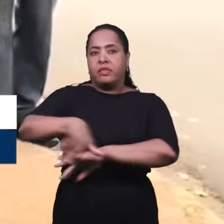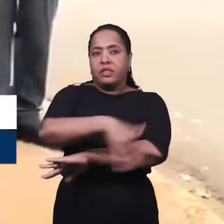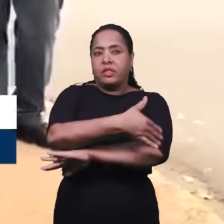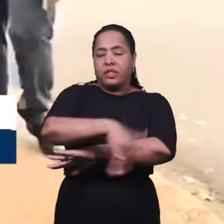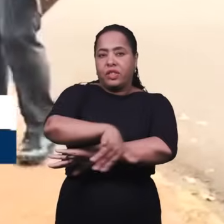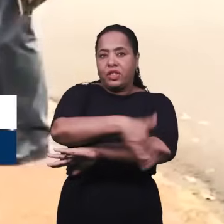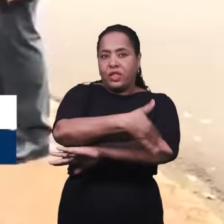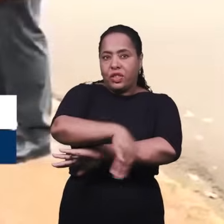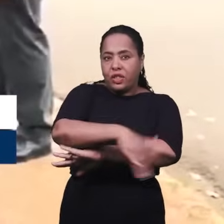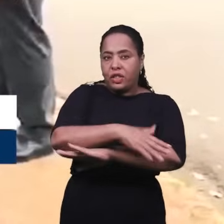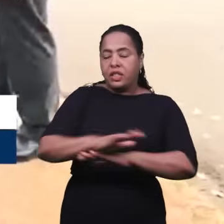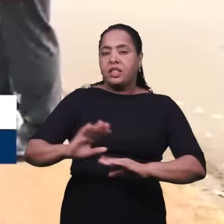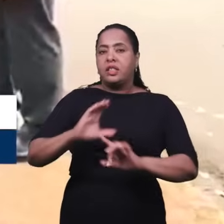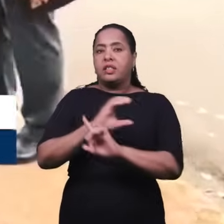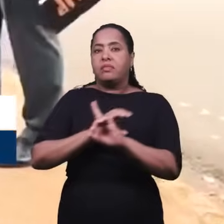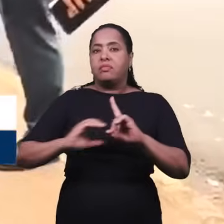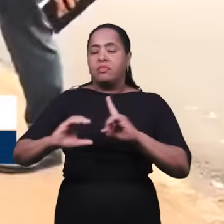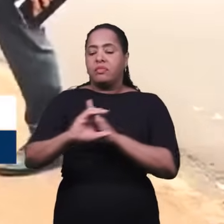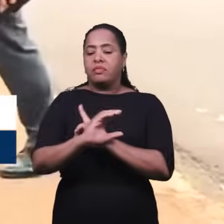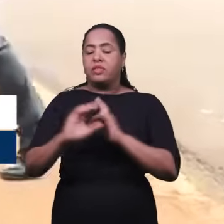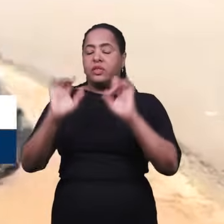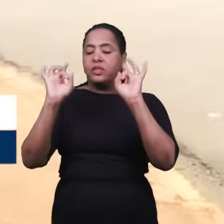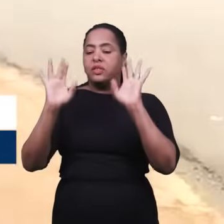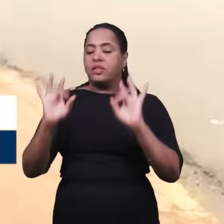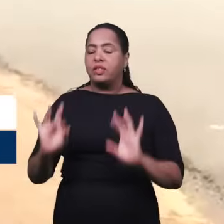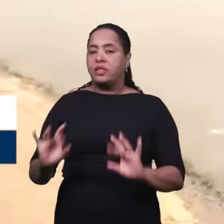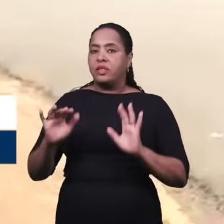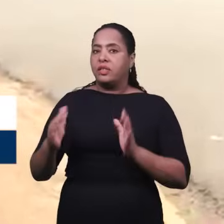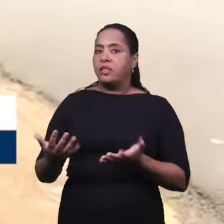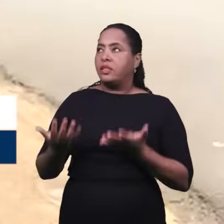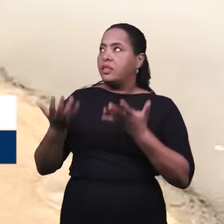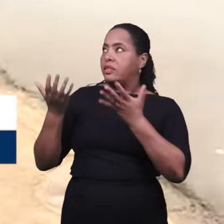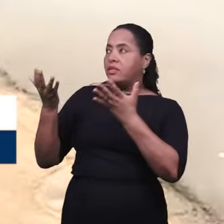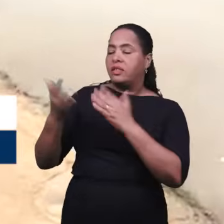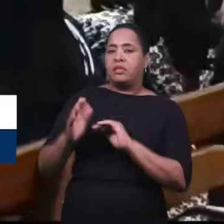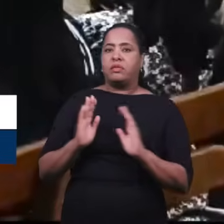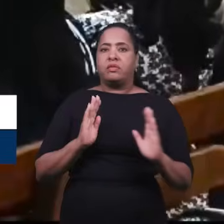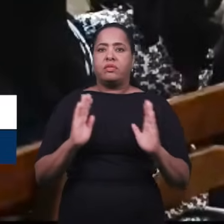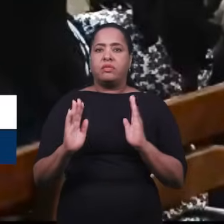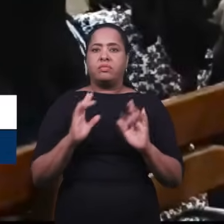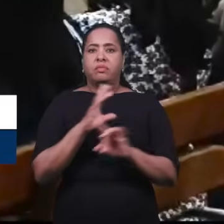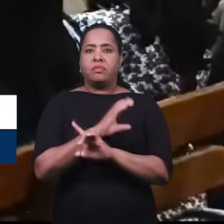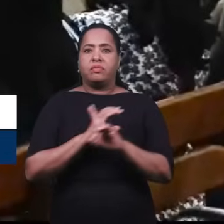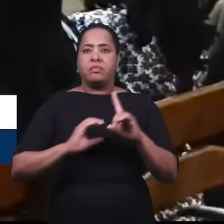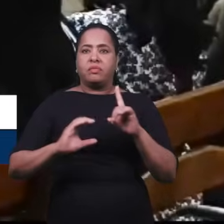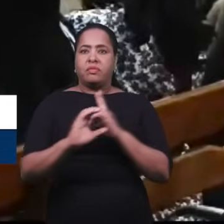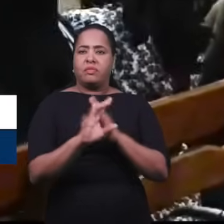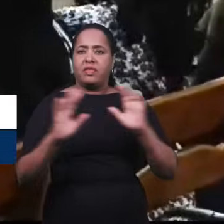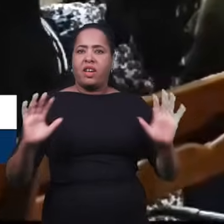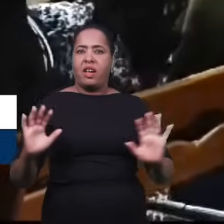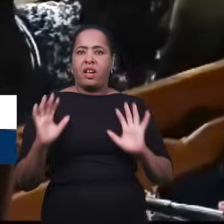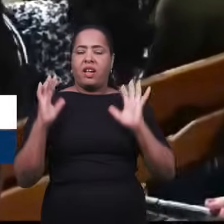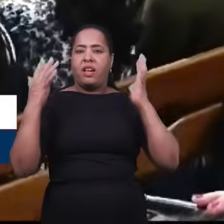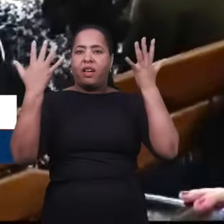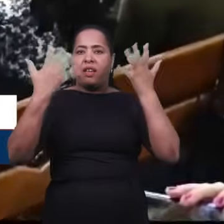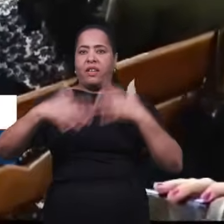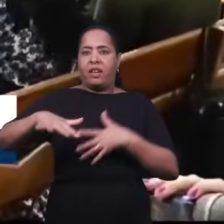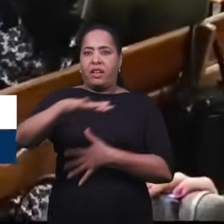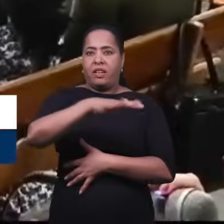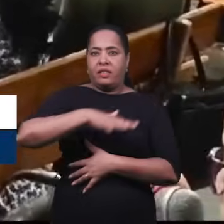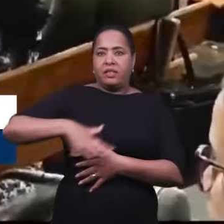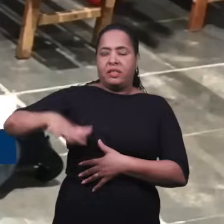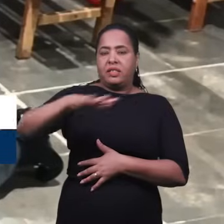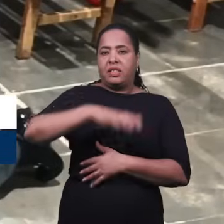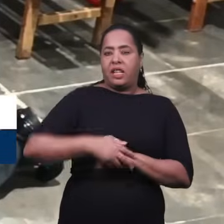nas ruas para estarem no culto especial de consagração. Durante o culto, tivemos mais uma grande festa para a